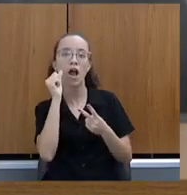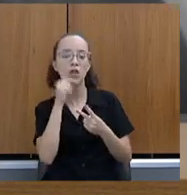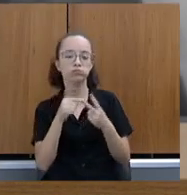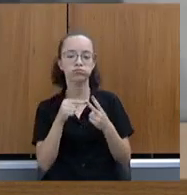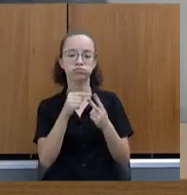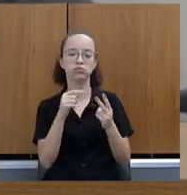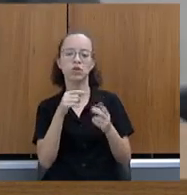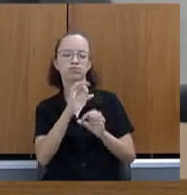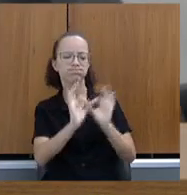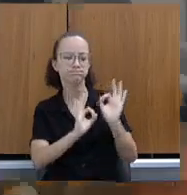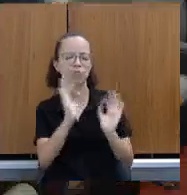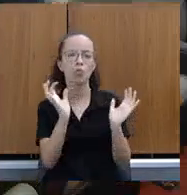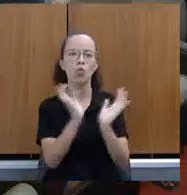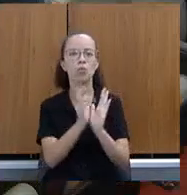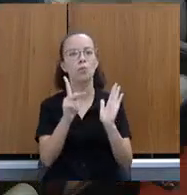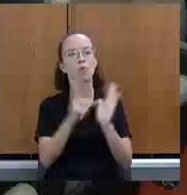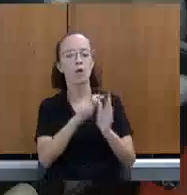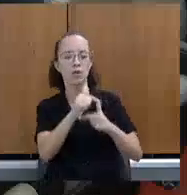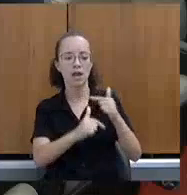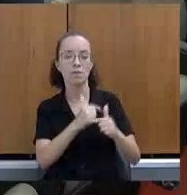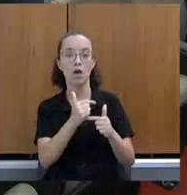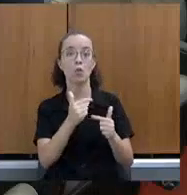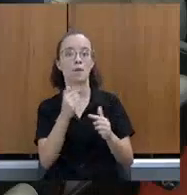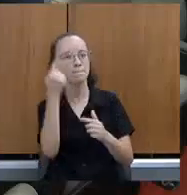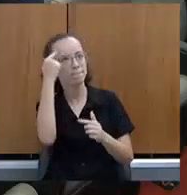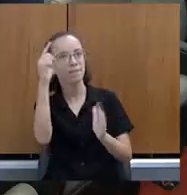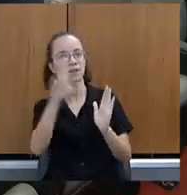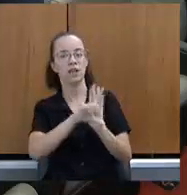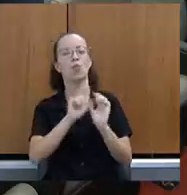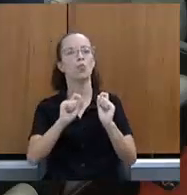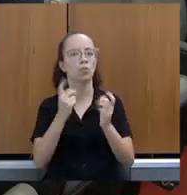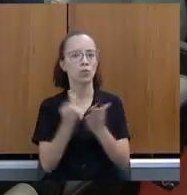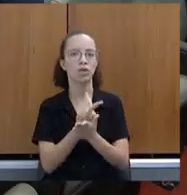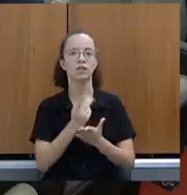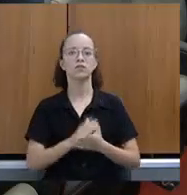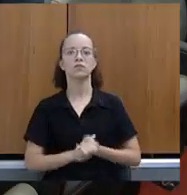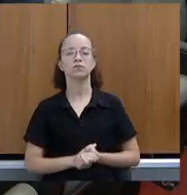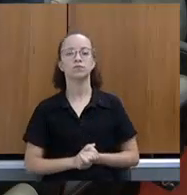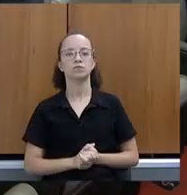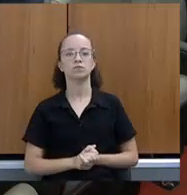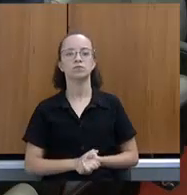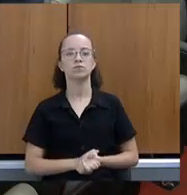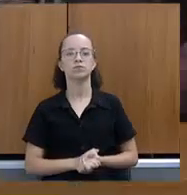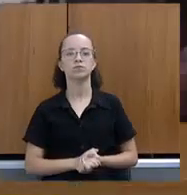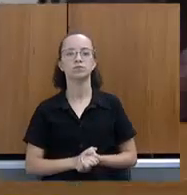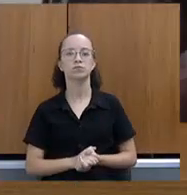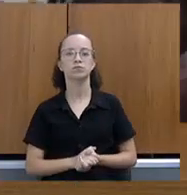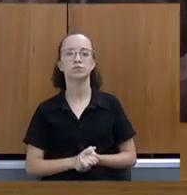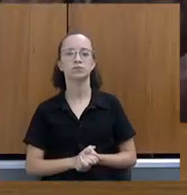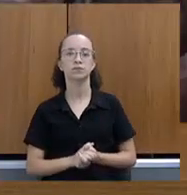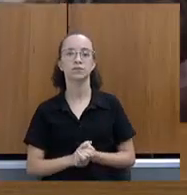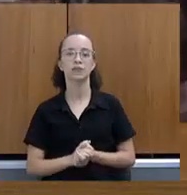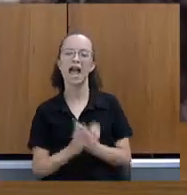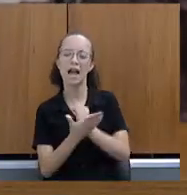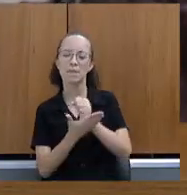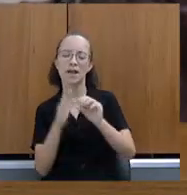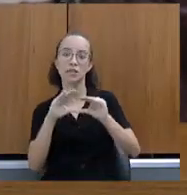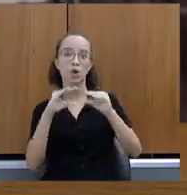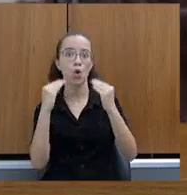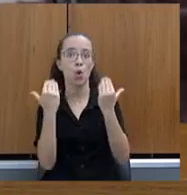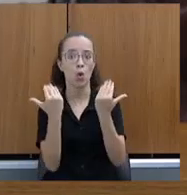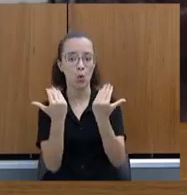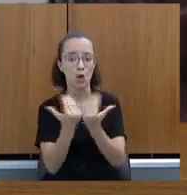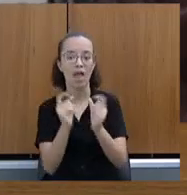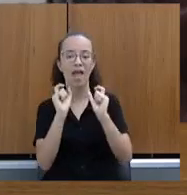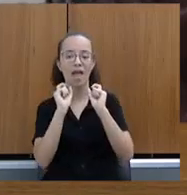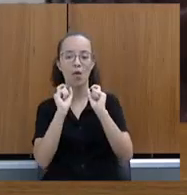para regulamentação é dessa lei porque o que que acontece é a base Comunitária ela